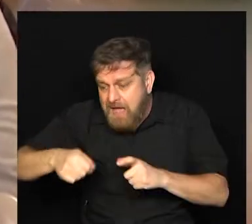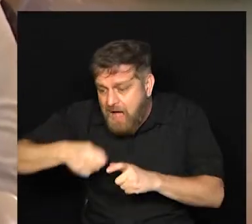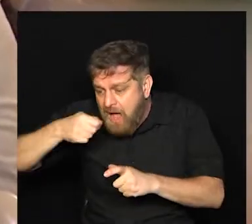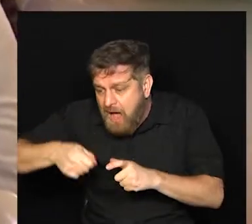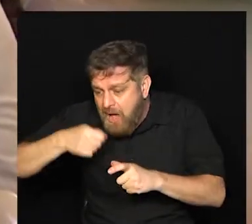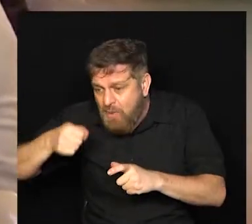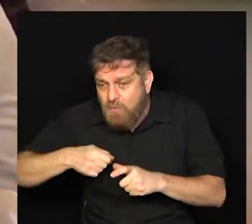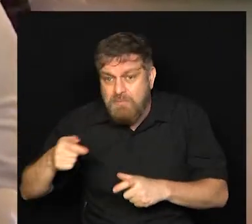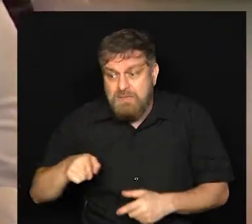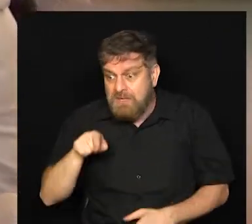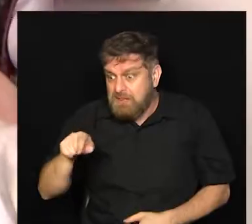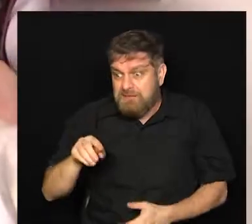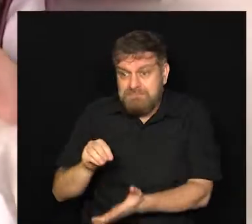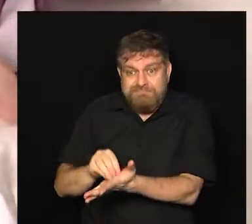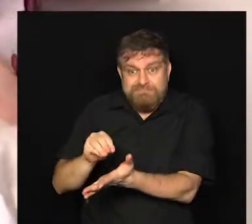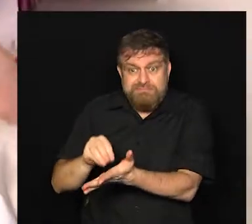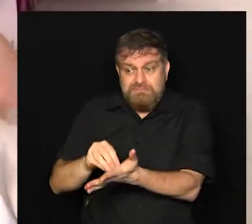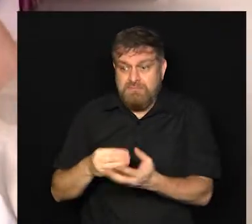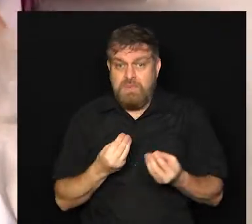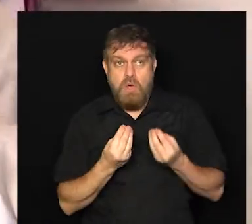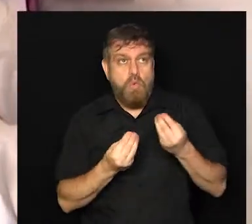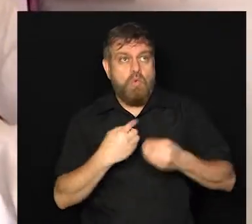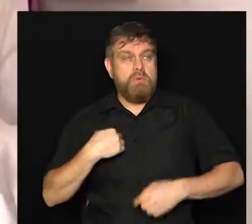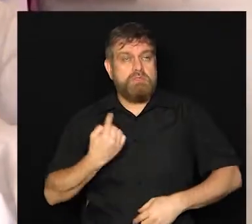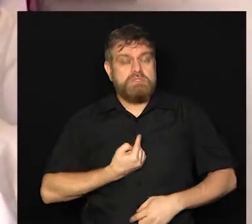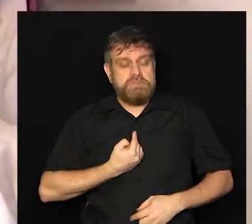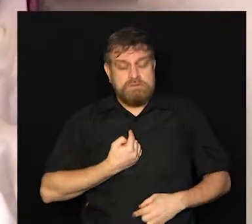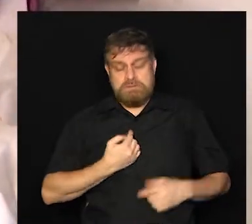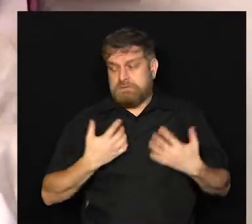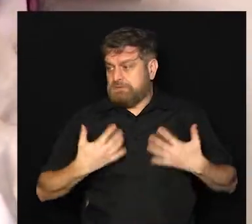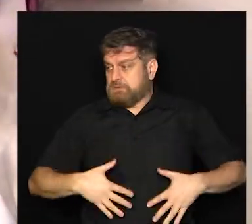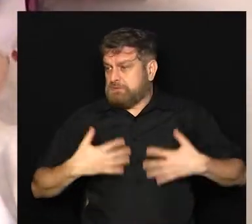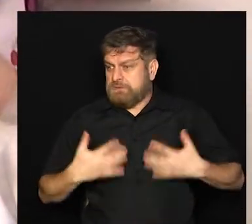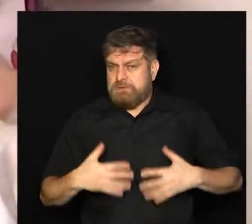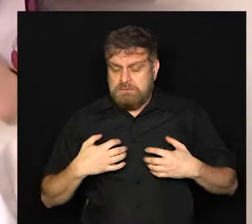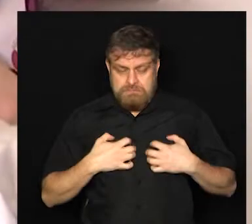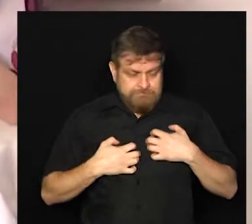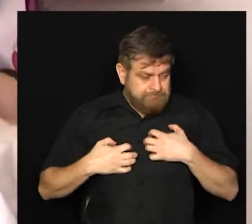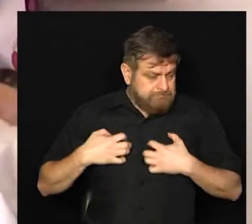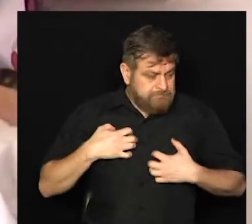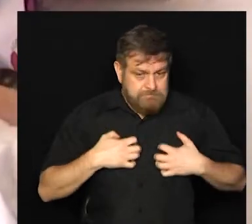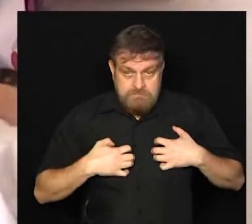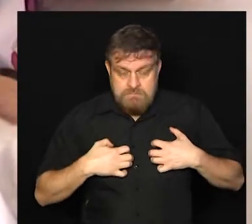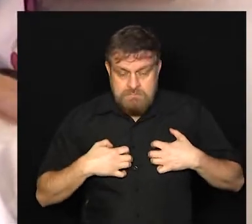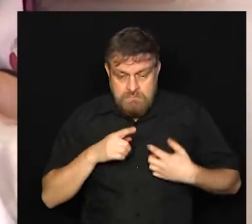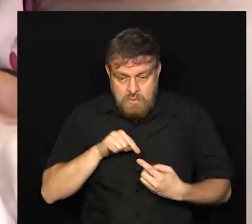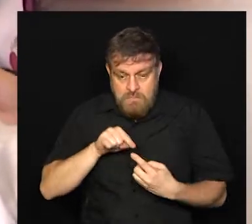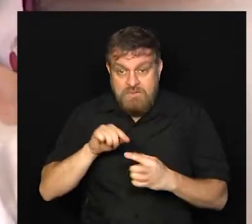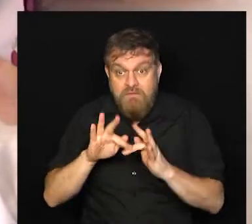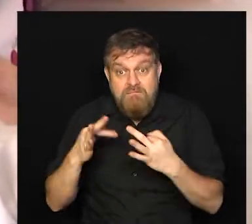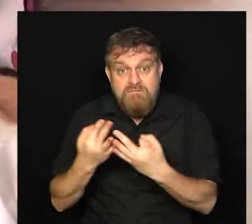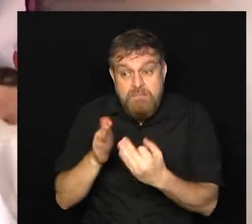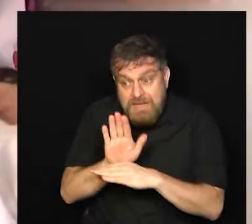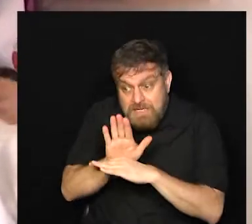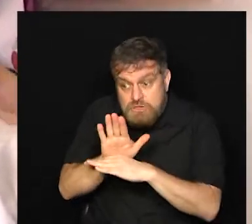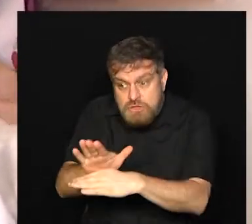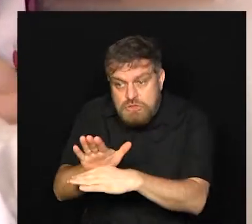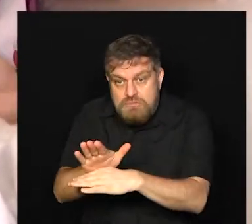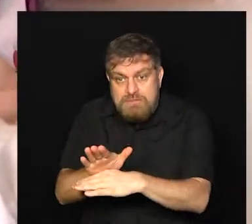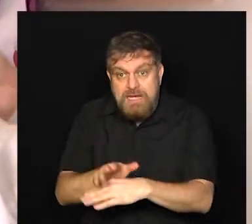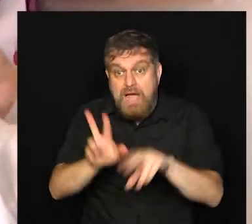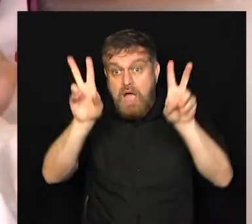na organização. E a gente teve essa grande preocupação aí de poder estar ajudando as famílias nessa questão